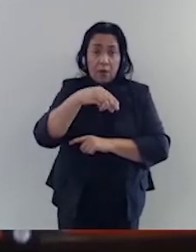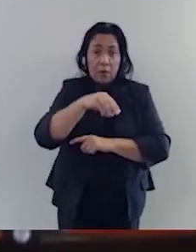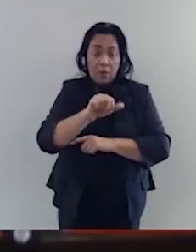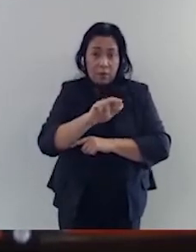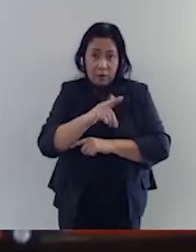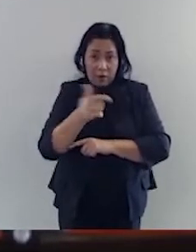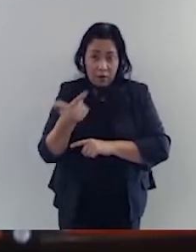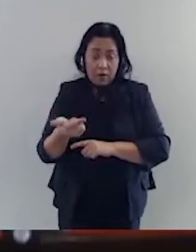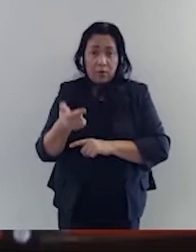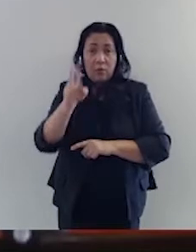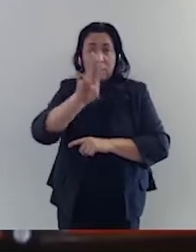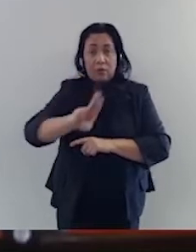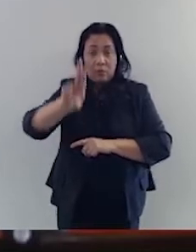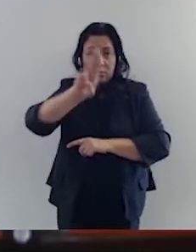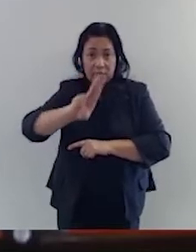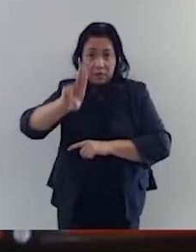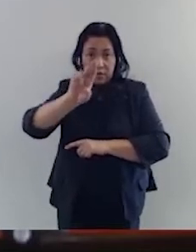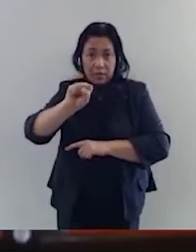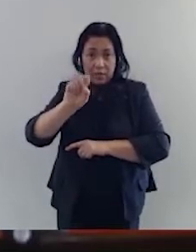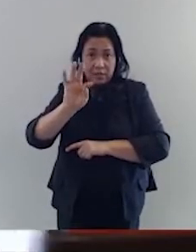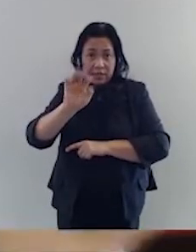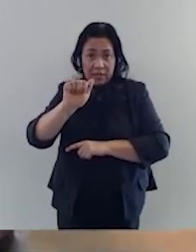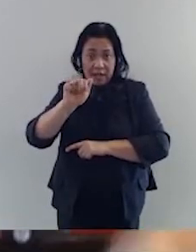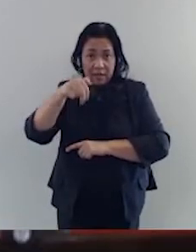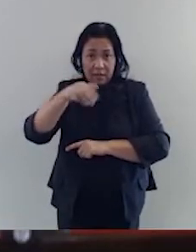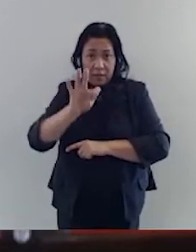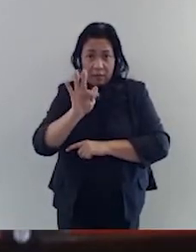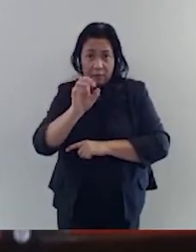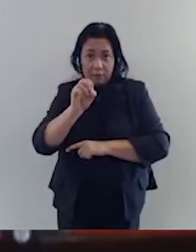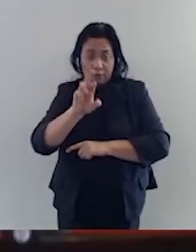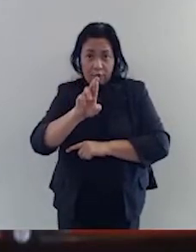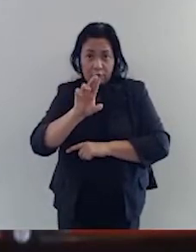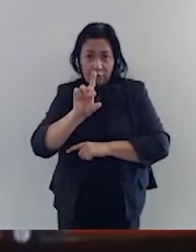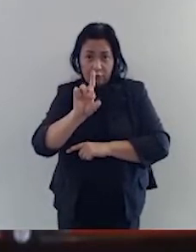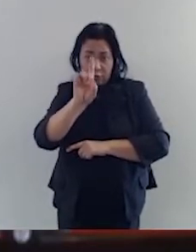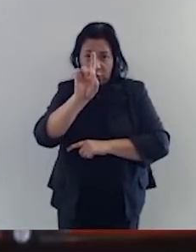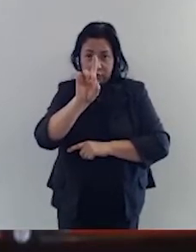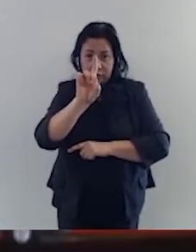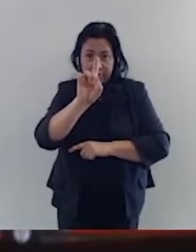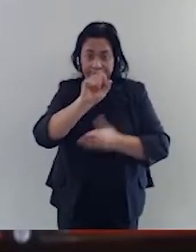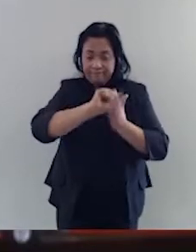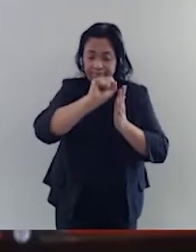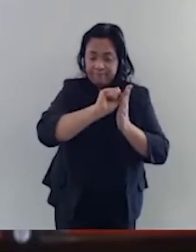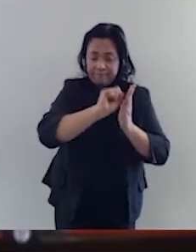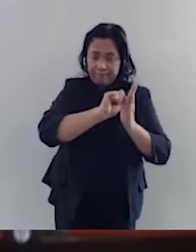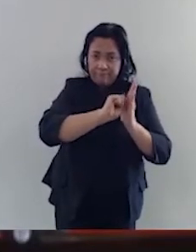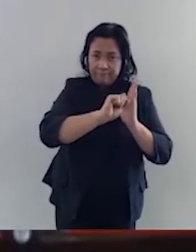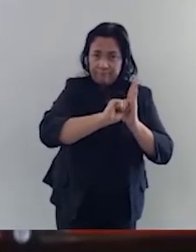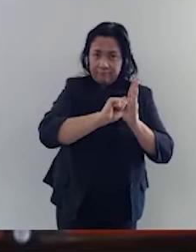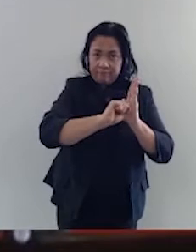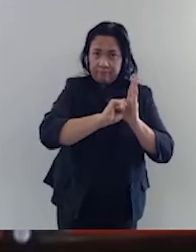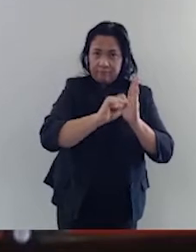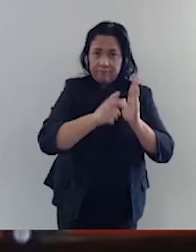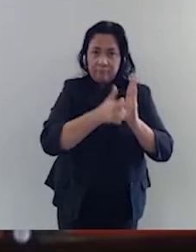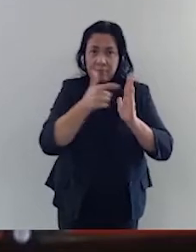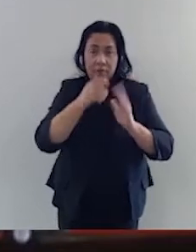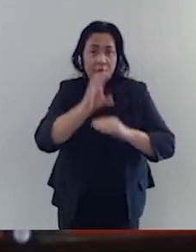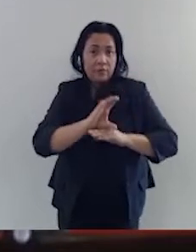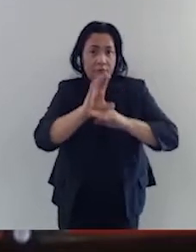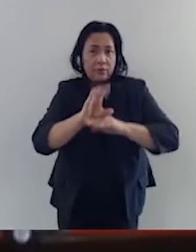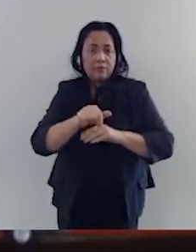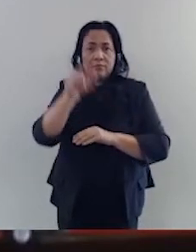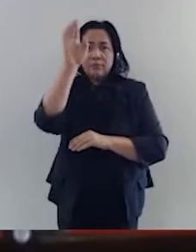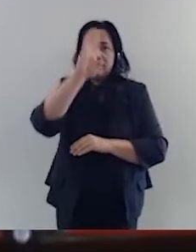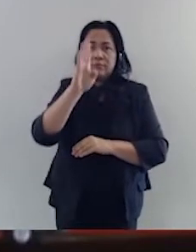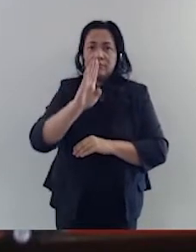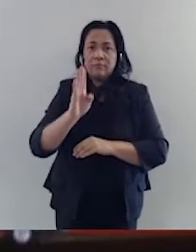da Universidade de Stanford, a maior obra que se produziu sobre o tema. E a Constituição brasileira foi